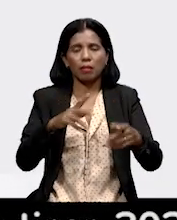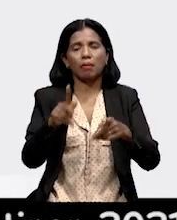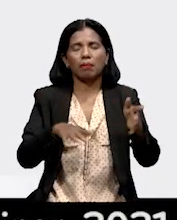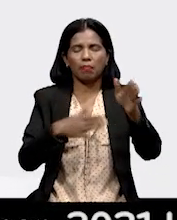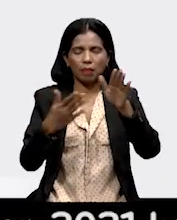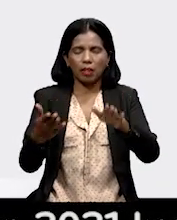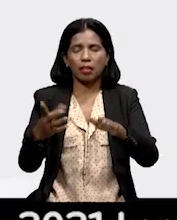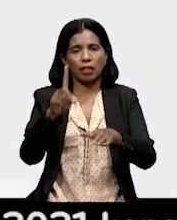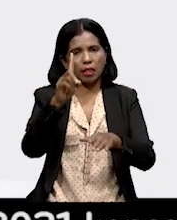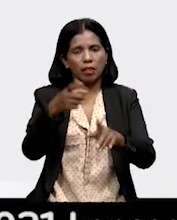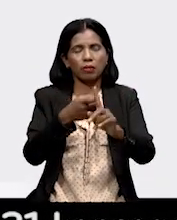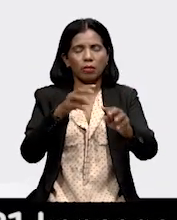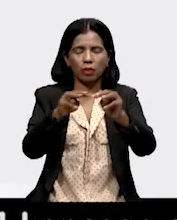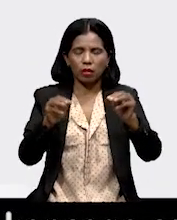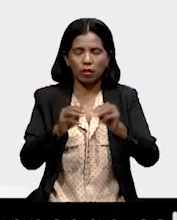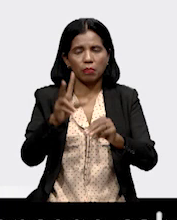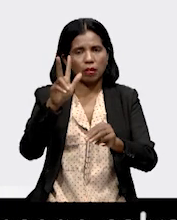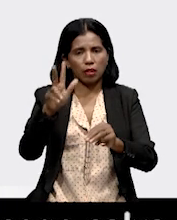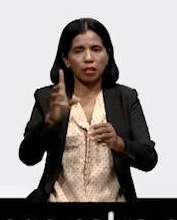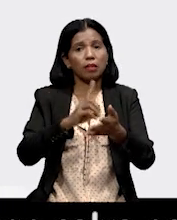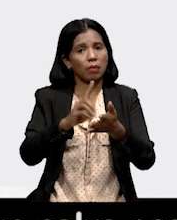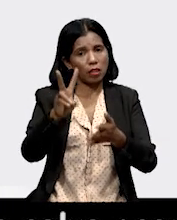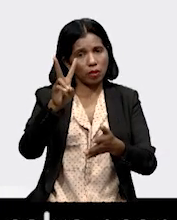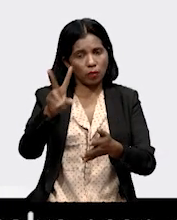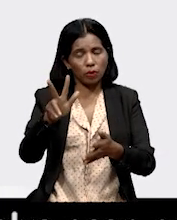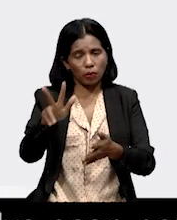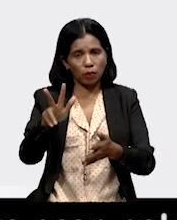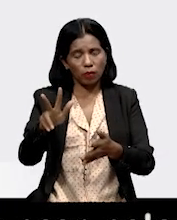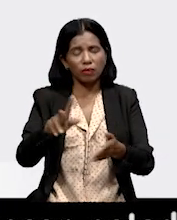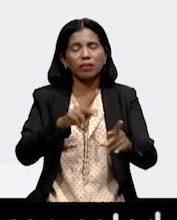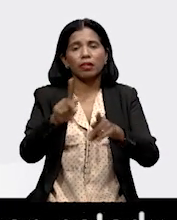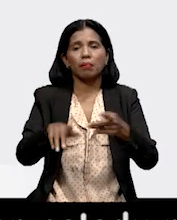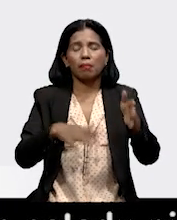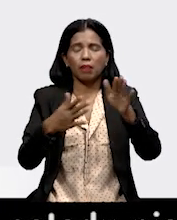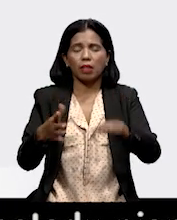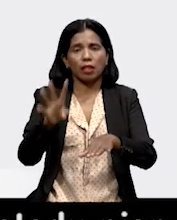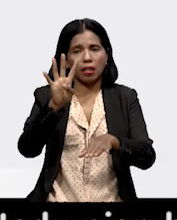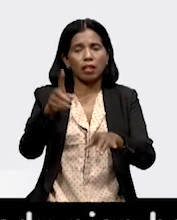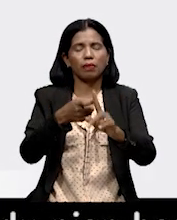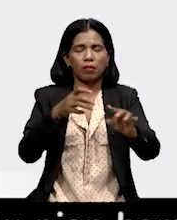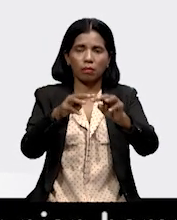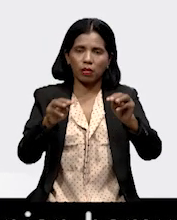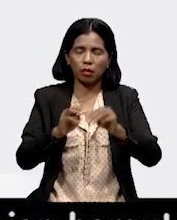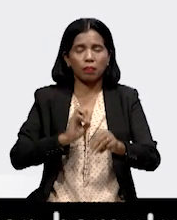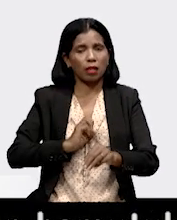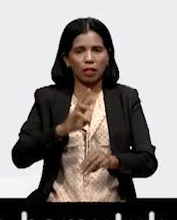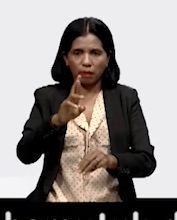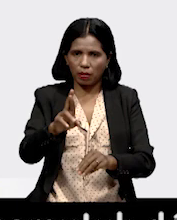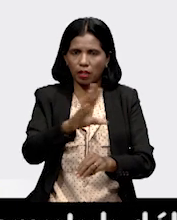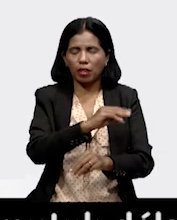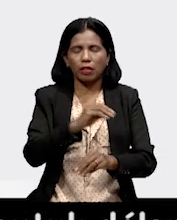dele. E a terceira semana relata caso óbito na Inhat, Rússia município Armeira. Hoje, né, total case fatality